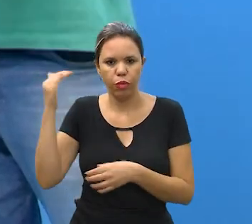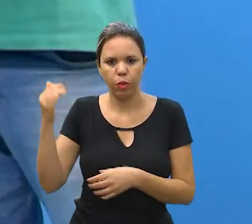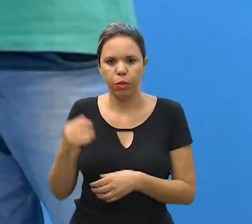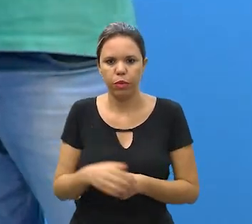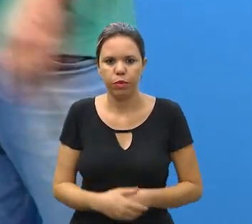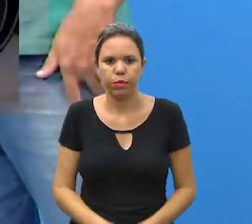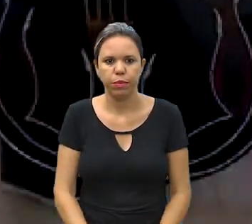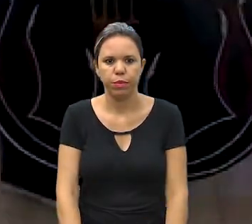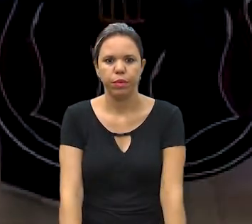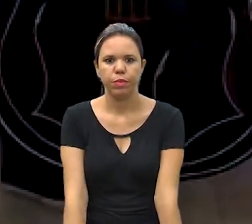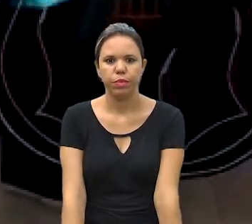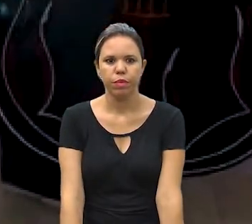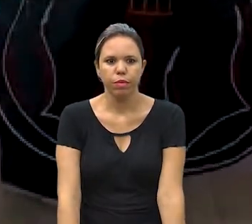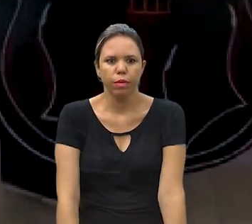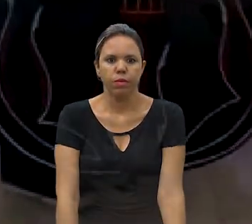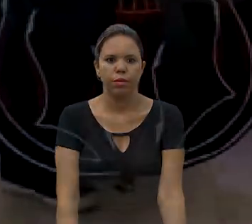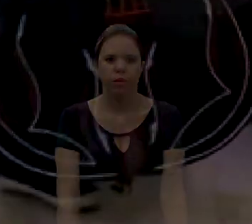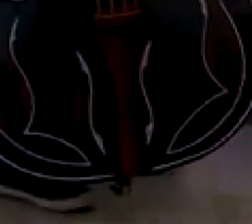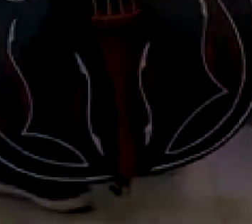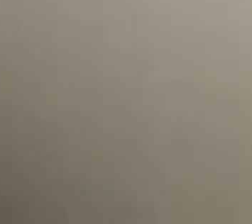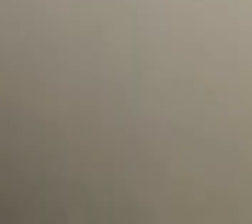Cavadão, aqui na tela.